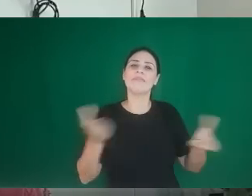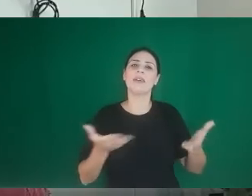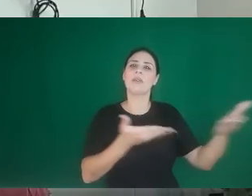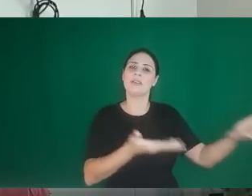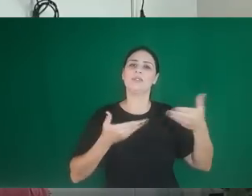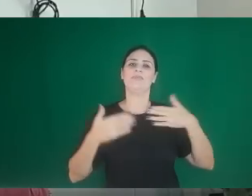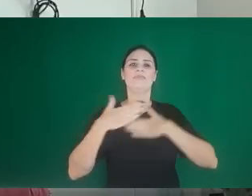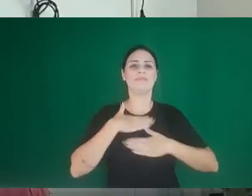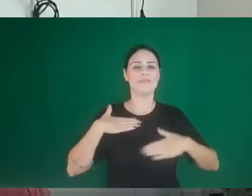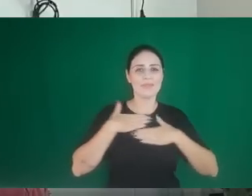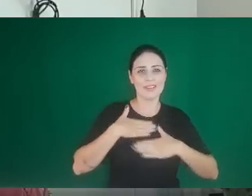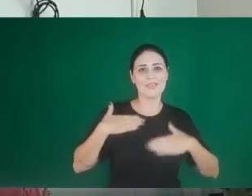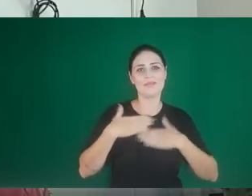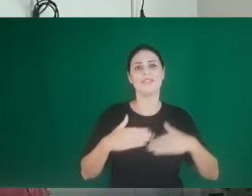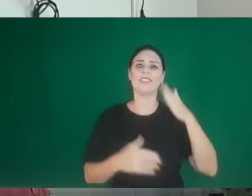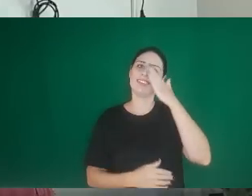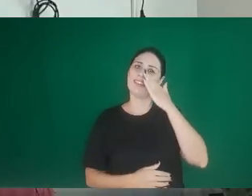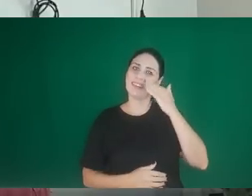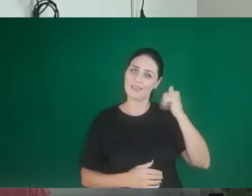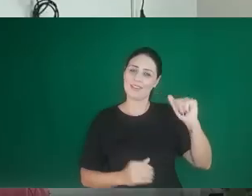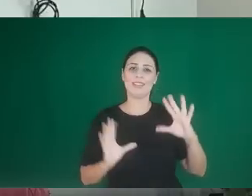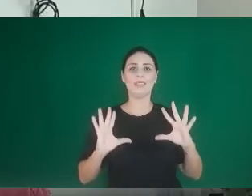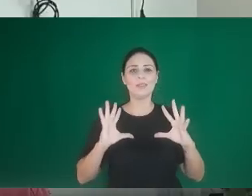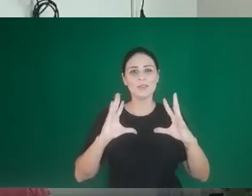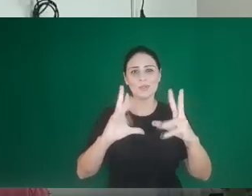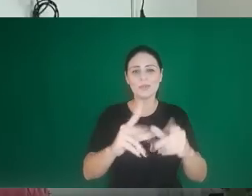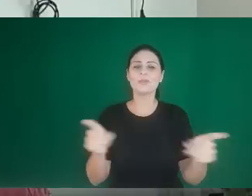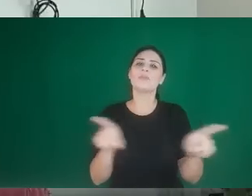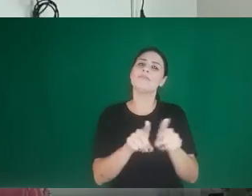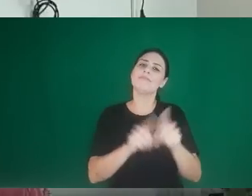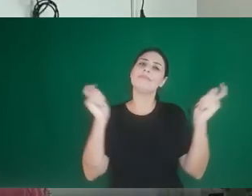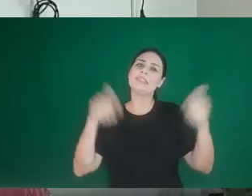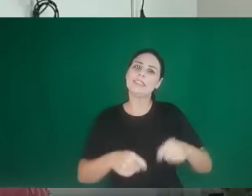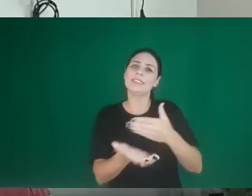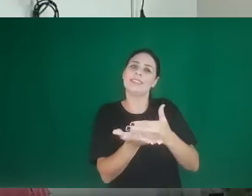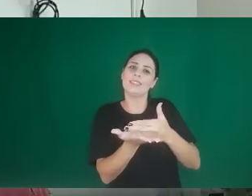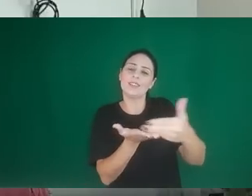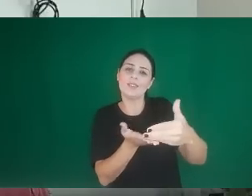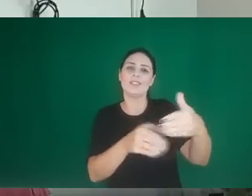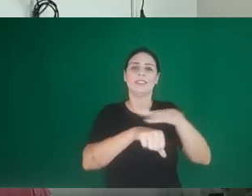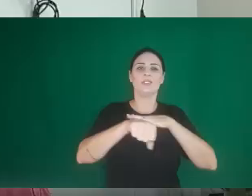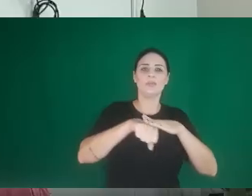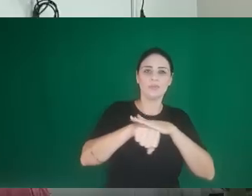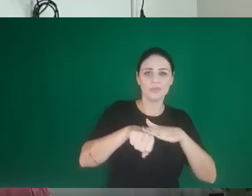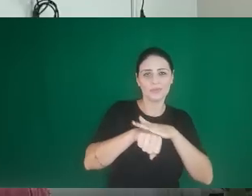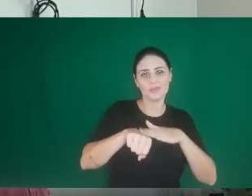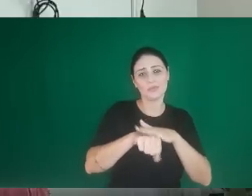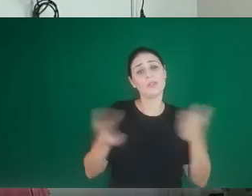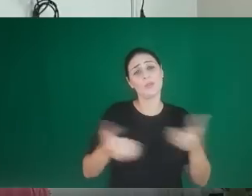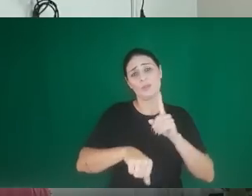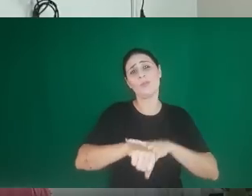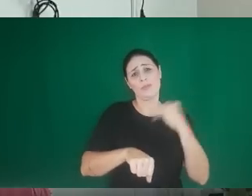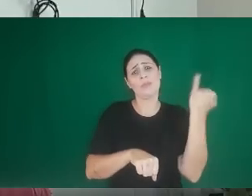as boas-vindas para a nossa rede municipal de ensino de Araucária e também para que a gente possa começar esse diálogo tão importante nesse momento